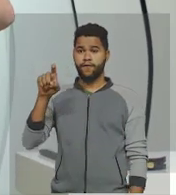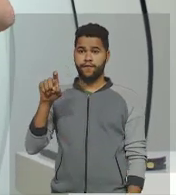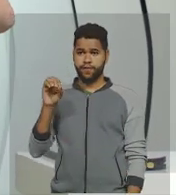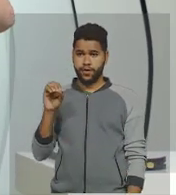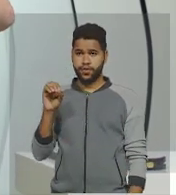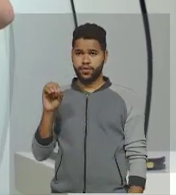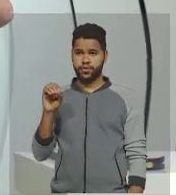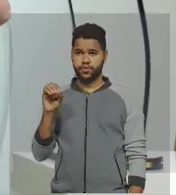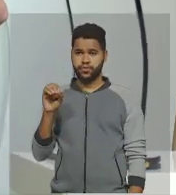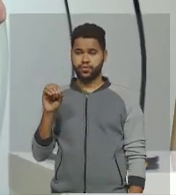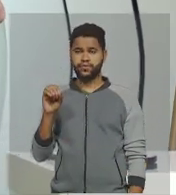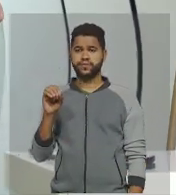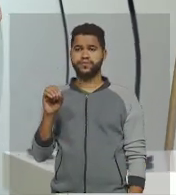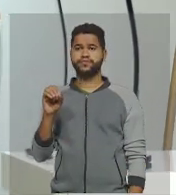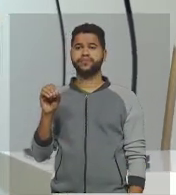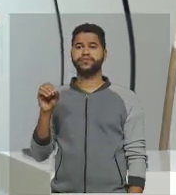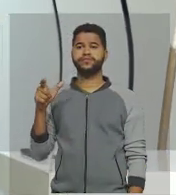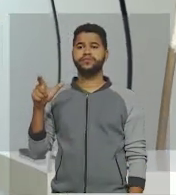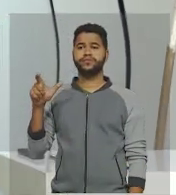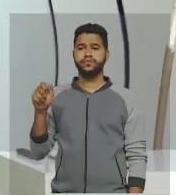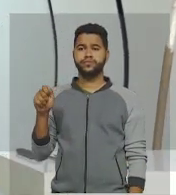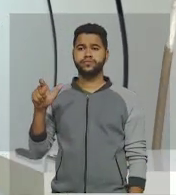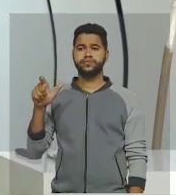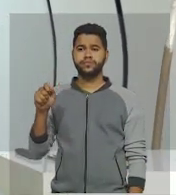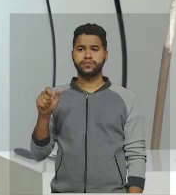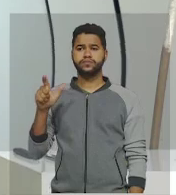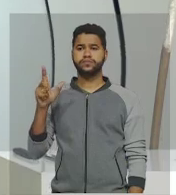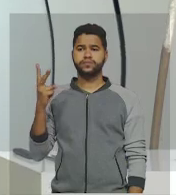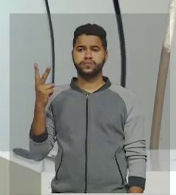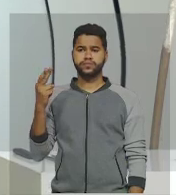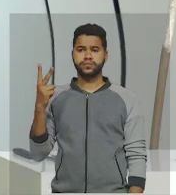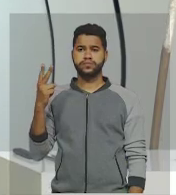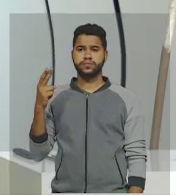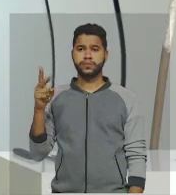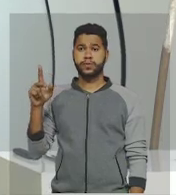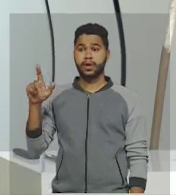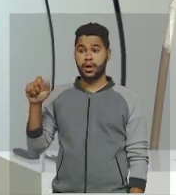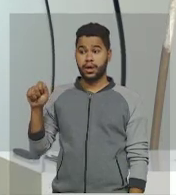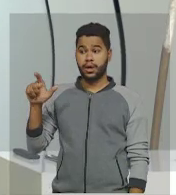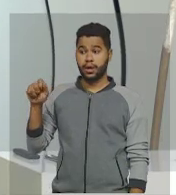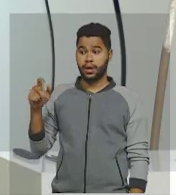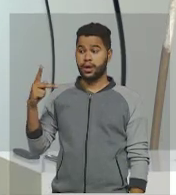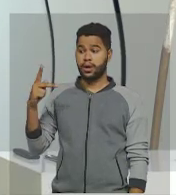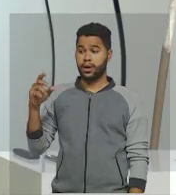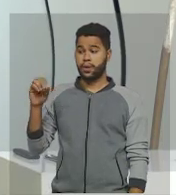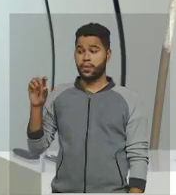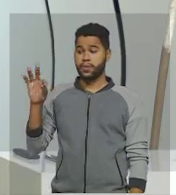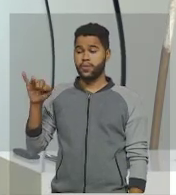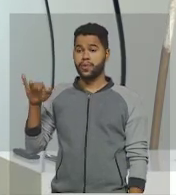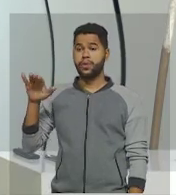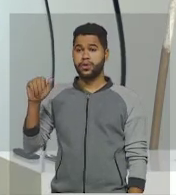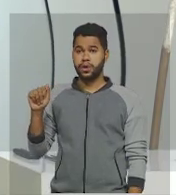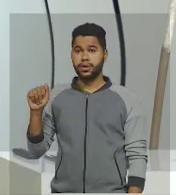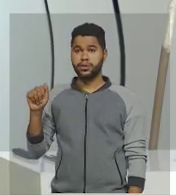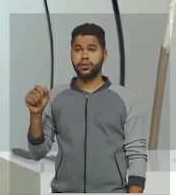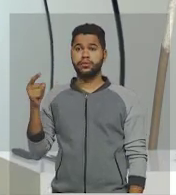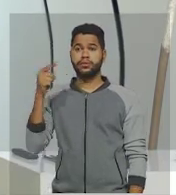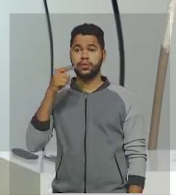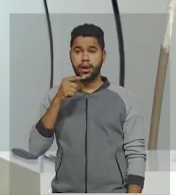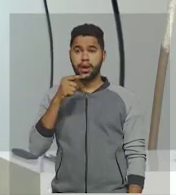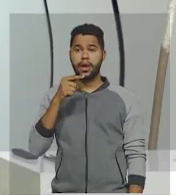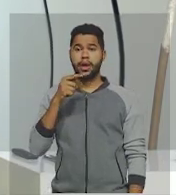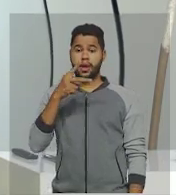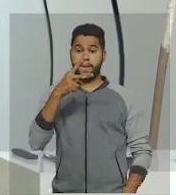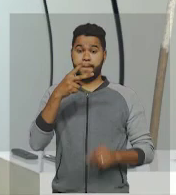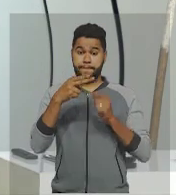minhas 2 lâminas. Eu estou aplicando a força do lado de cá, então a potência está aqui. E desse lado aqui, onde